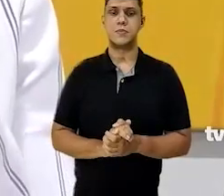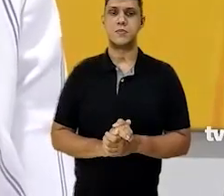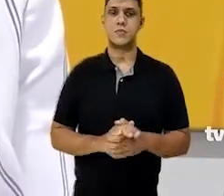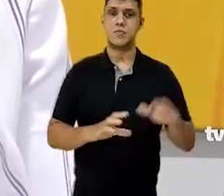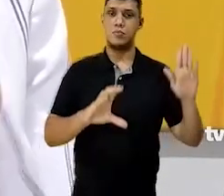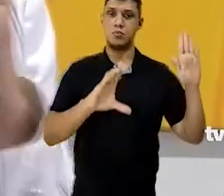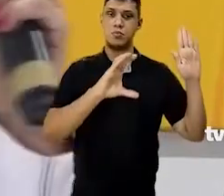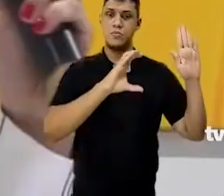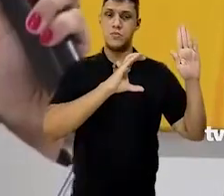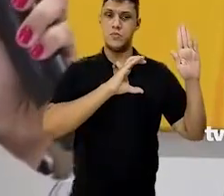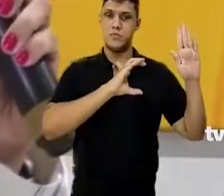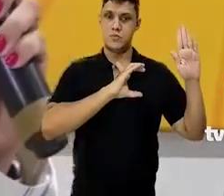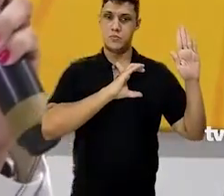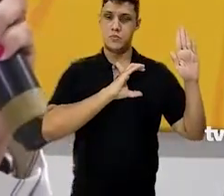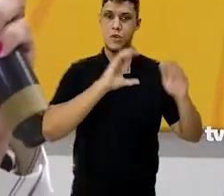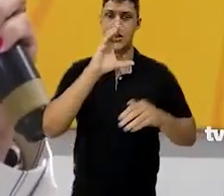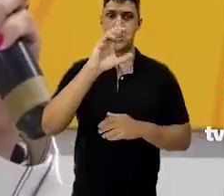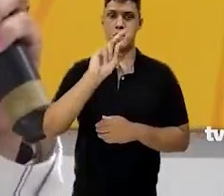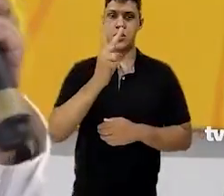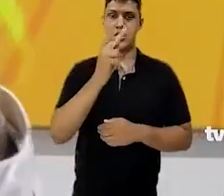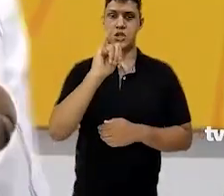Candidato Chico da Caern.